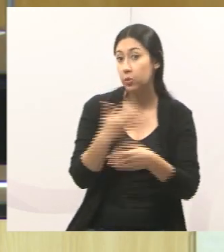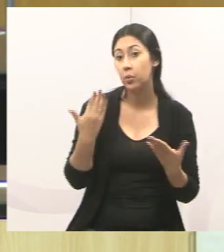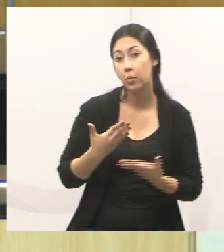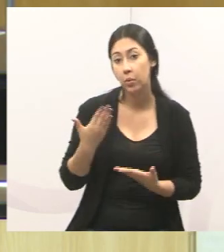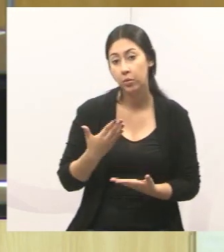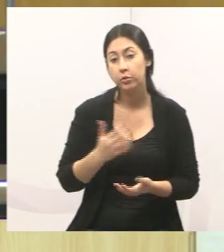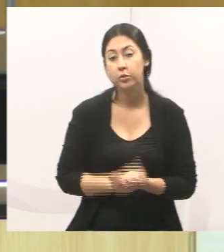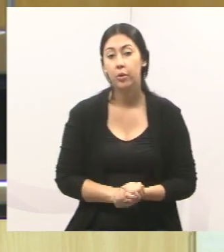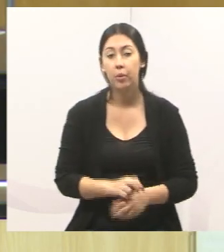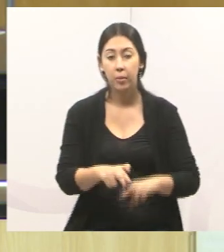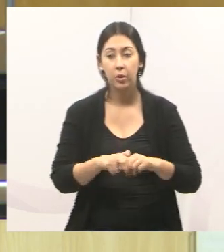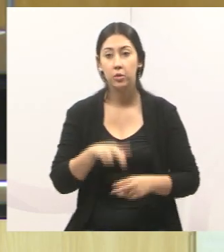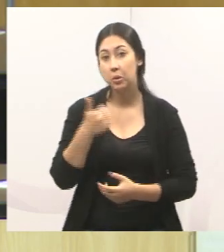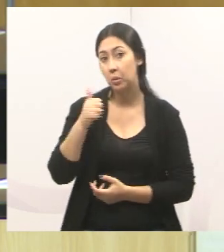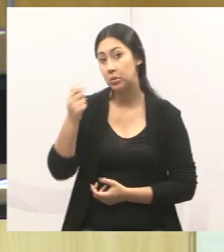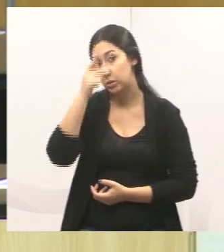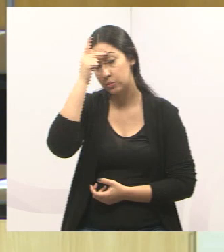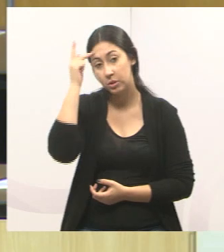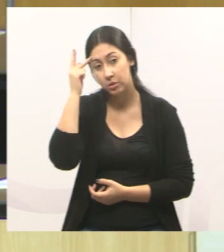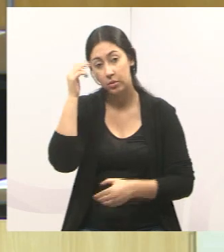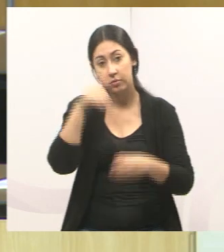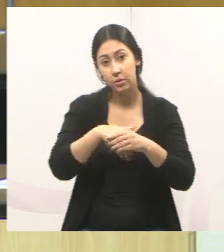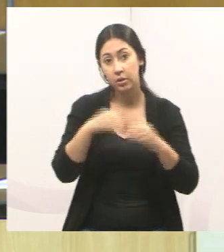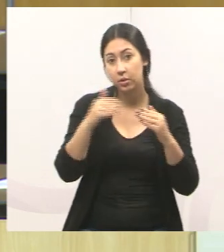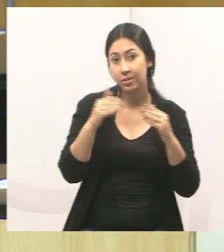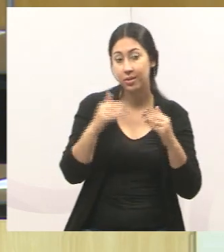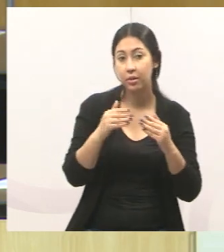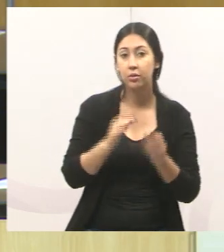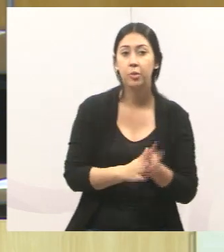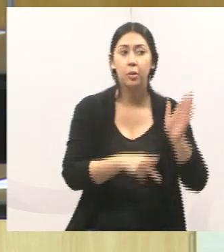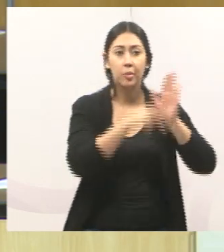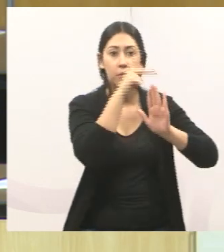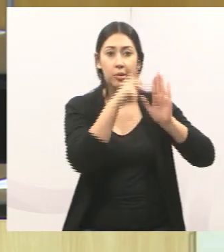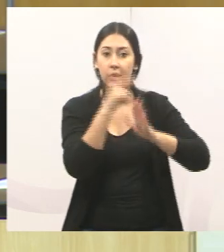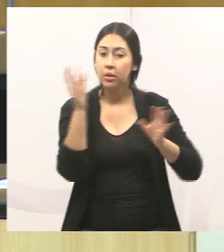favoráveis ao parecer. Não temos mais projetos.